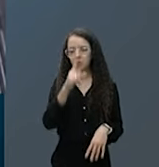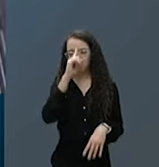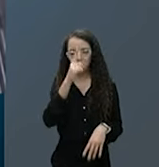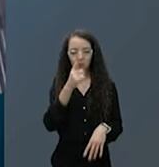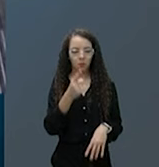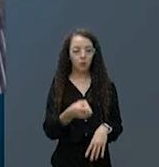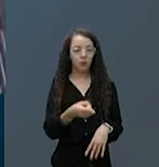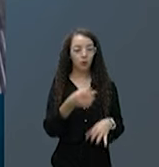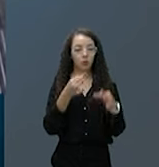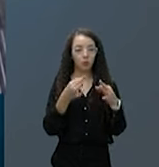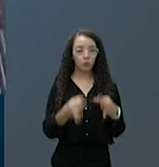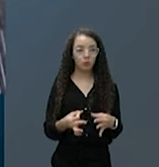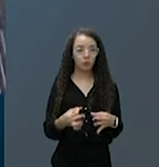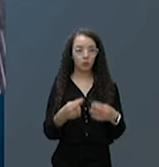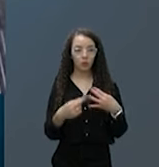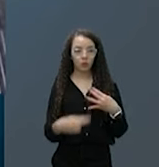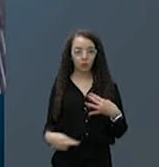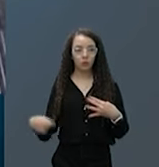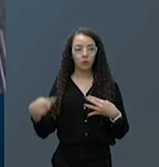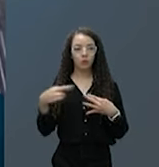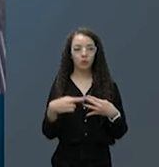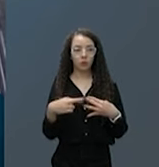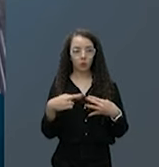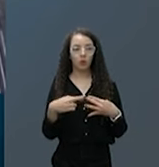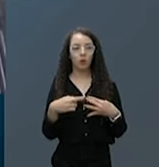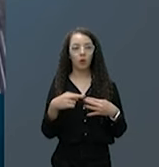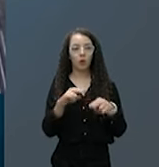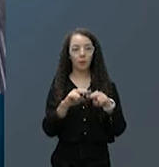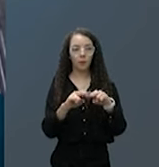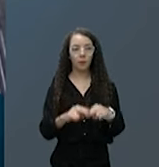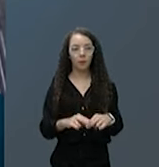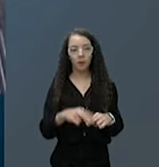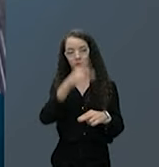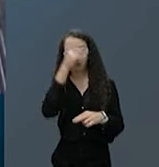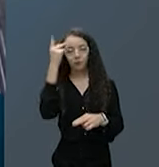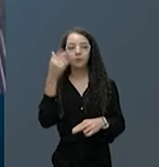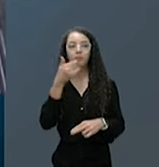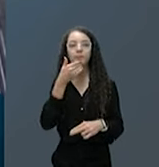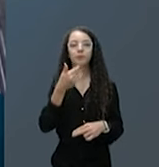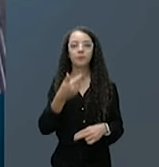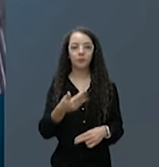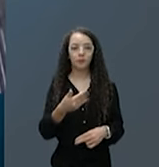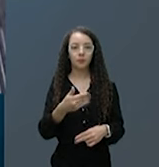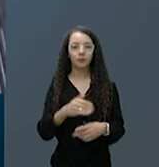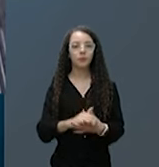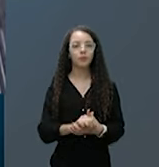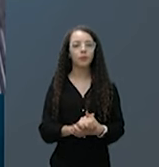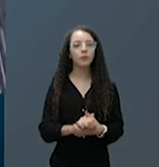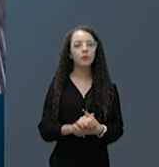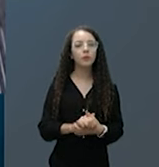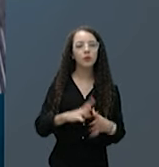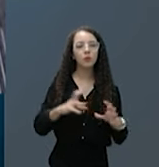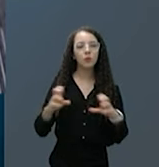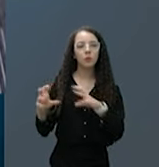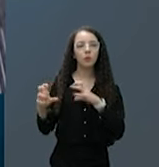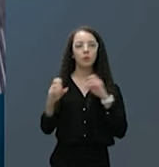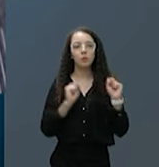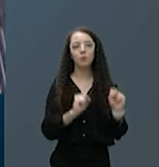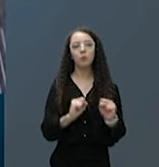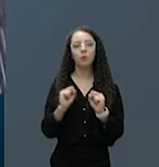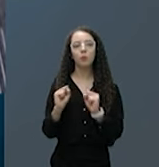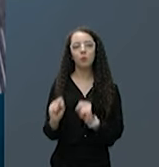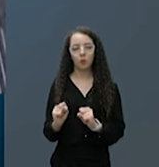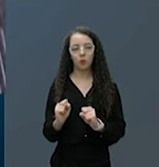sobrestamento do recurso extraordinário interposto pelos requerentes do conflito positivo de competência.